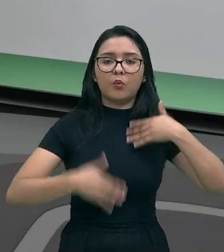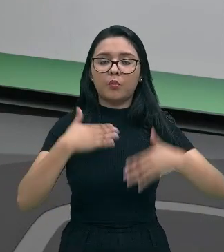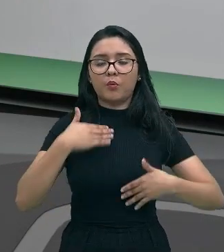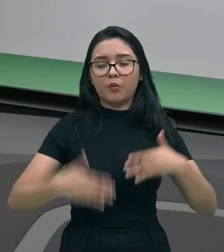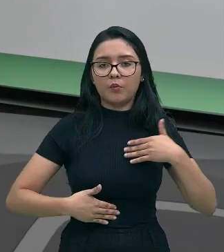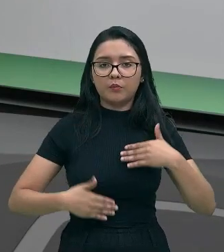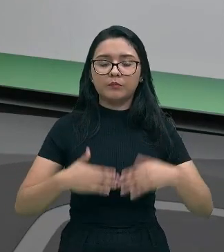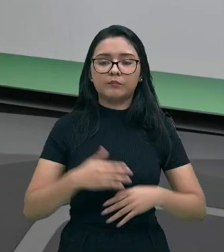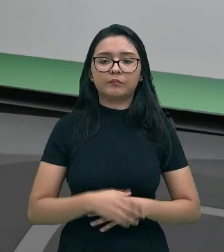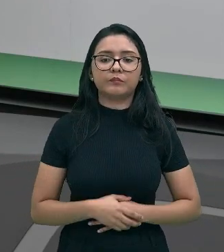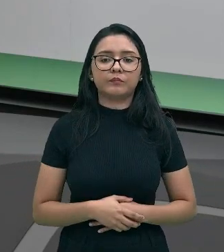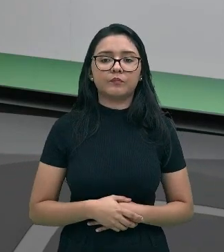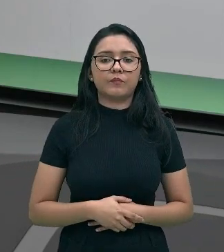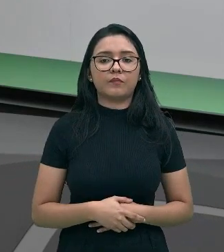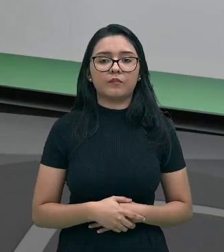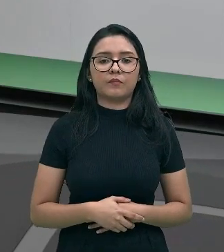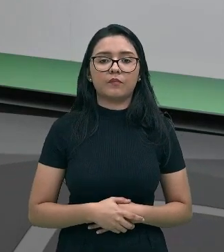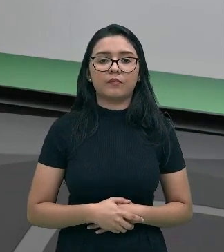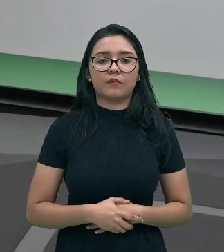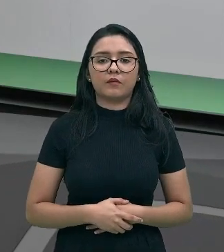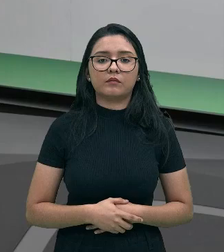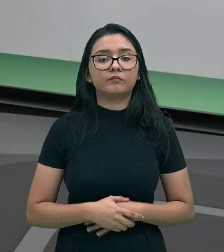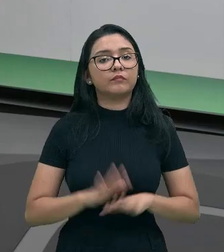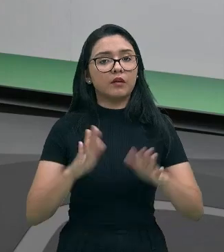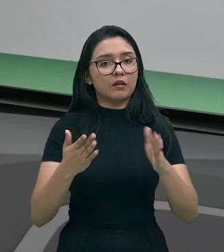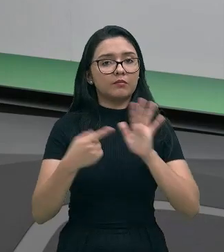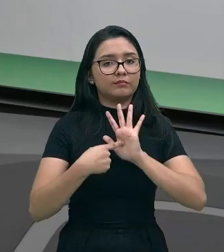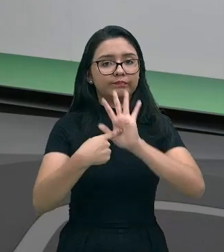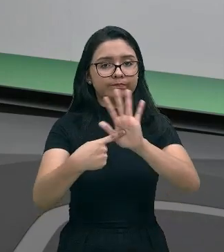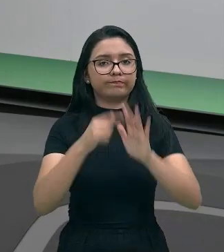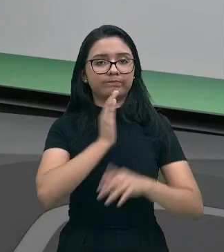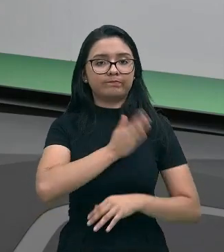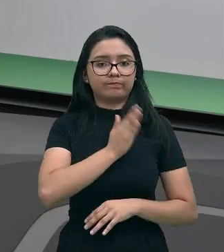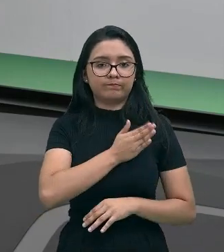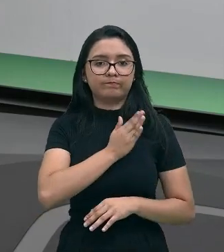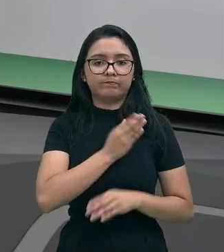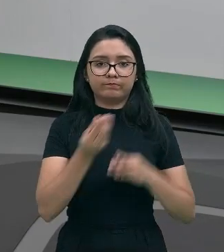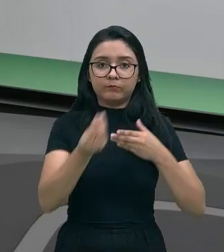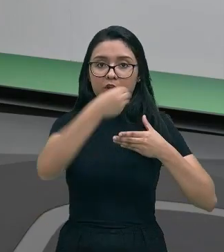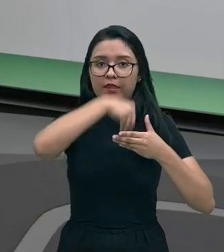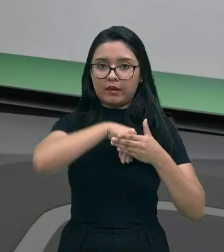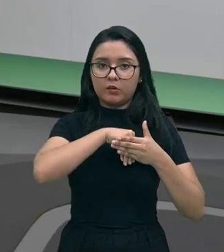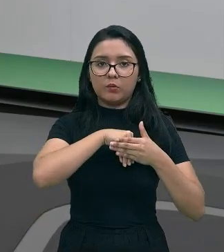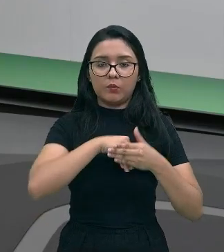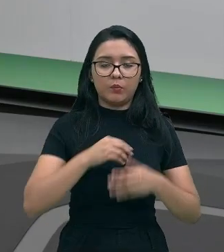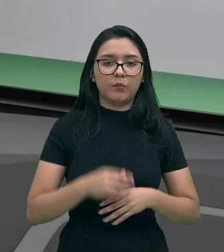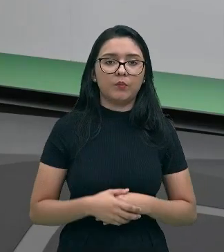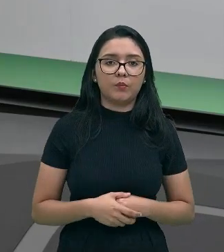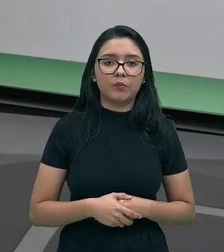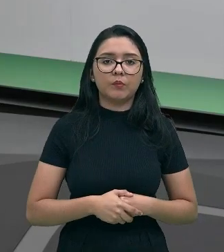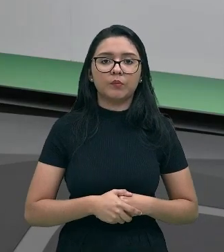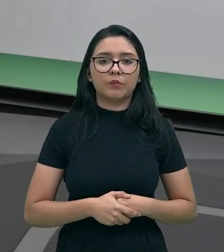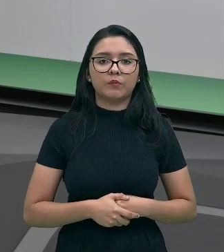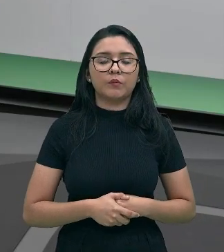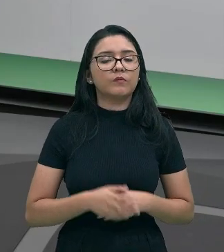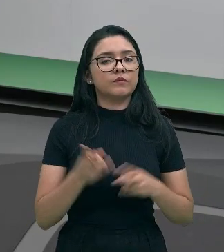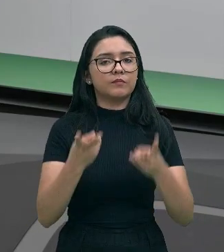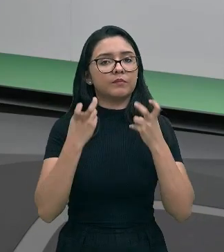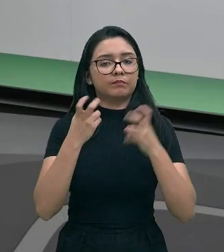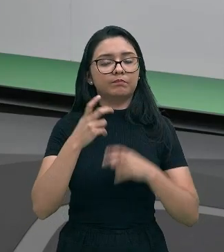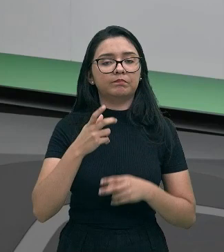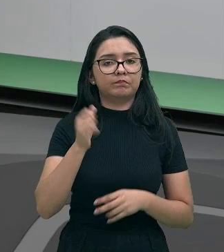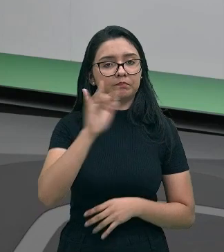que o coração se apresenta no lado, na parte de dentro, tá? Como a gente pode observar,